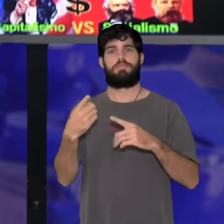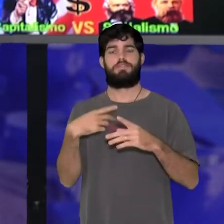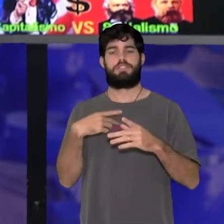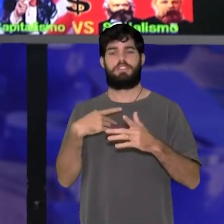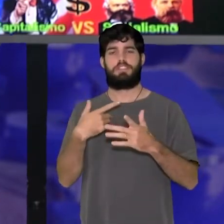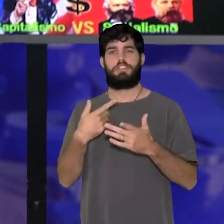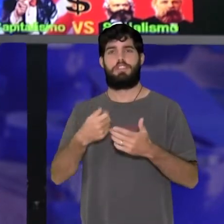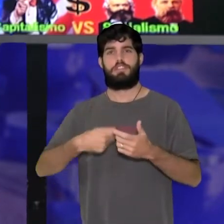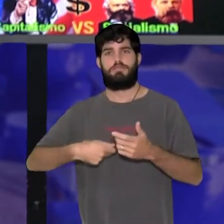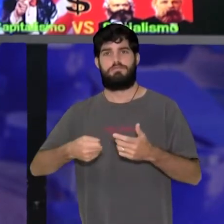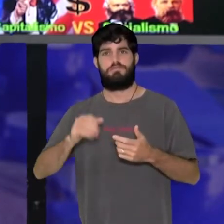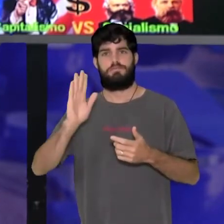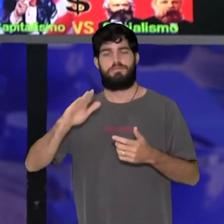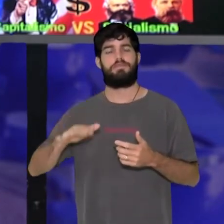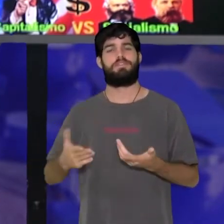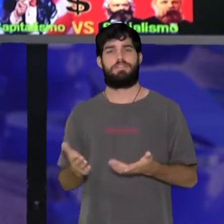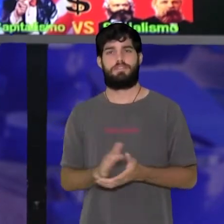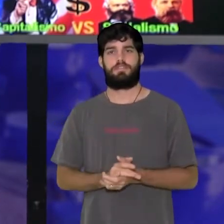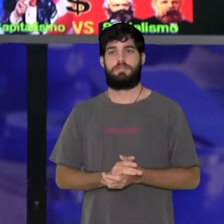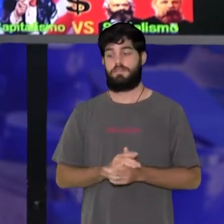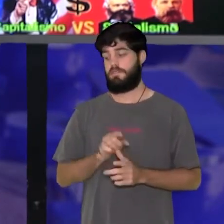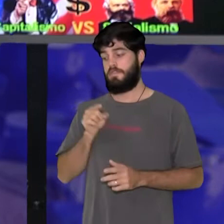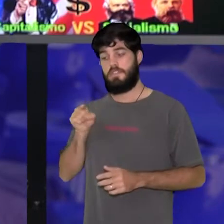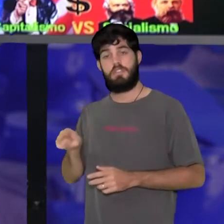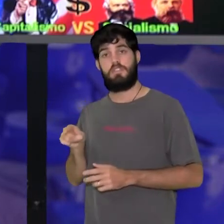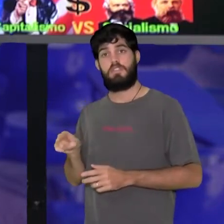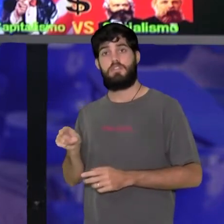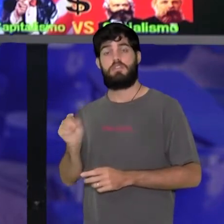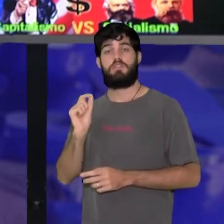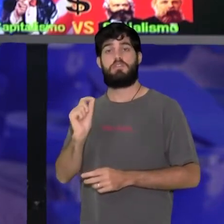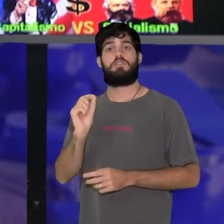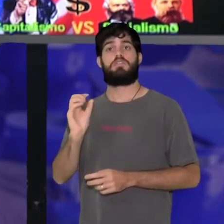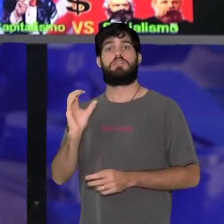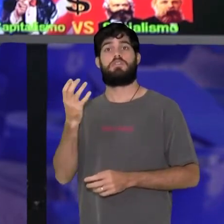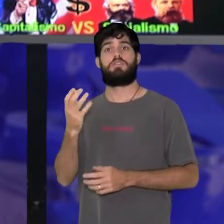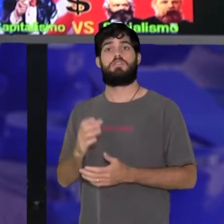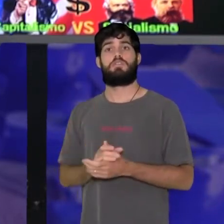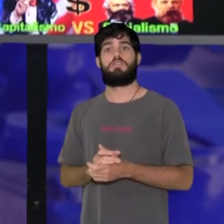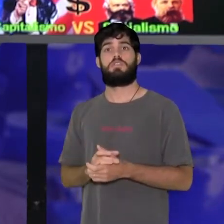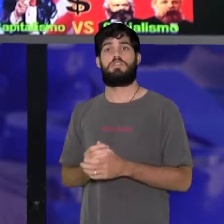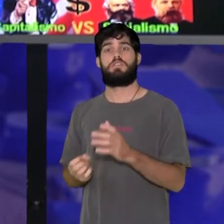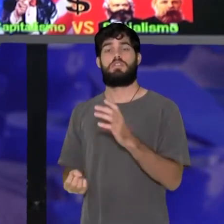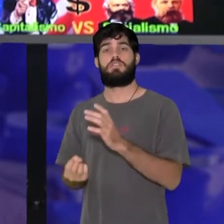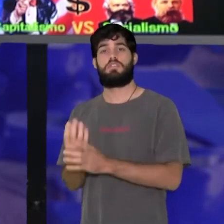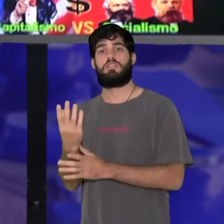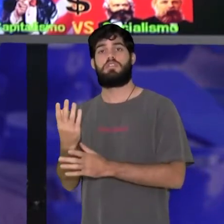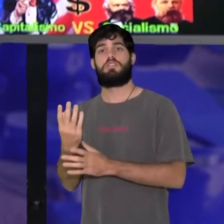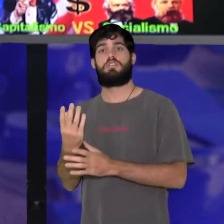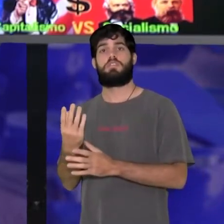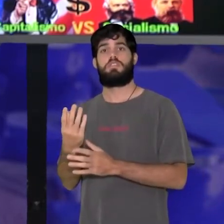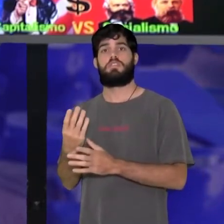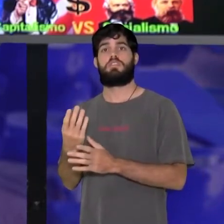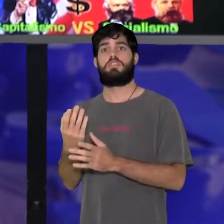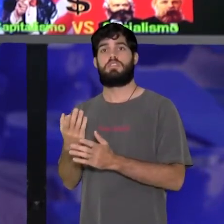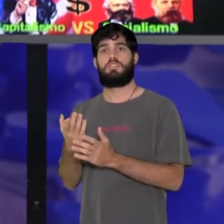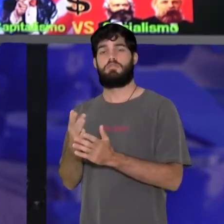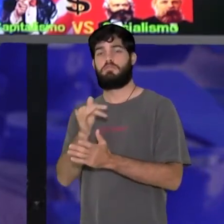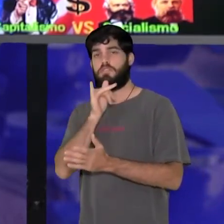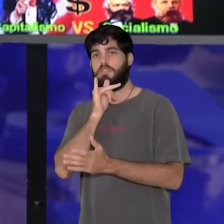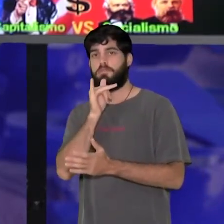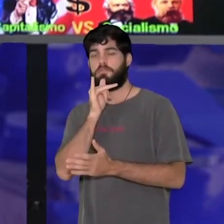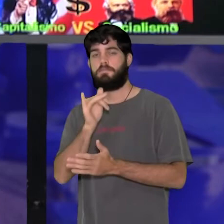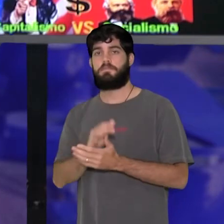liquidação, certo? No socialismo, eles produzem a partir das faixas etárias.